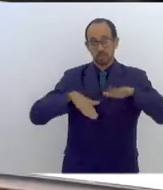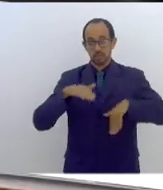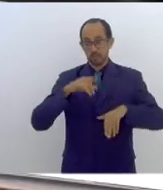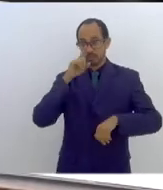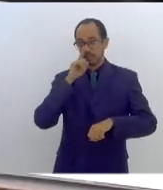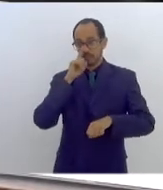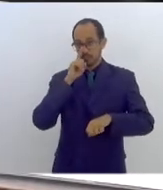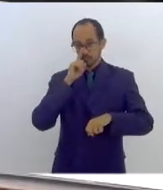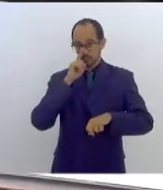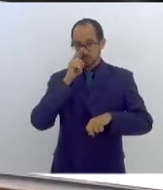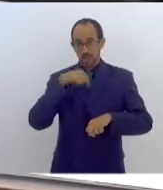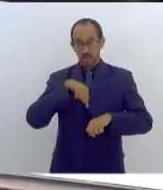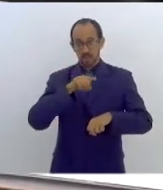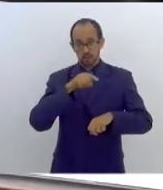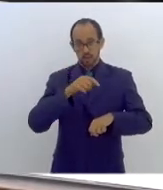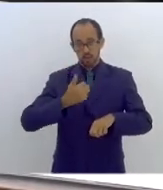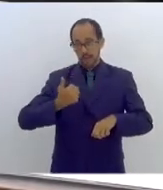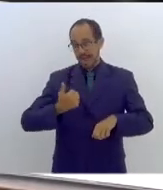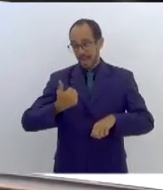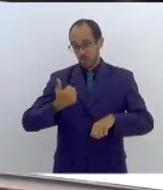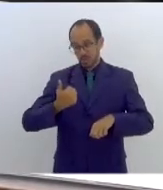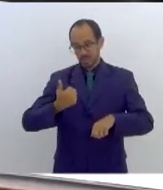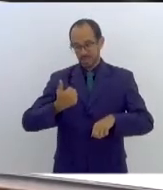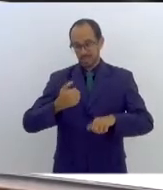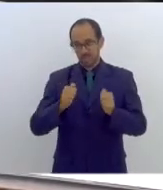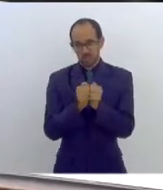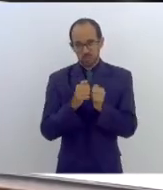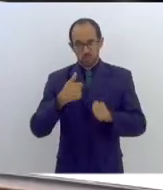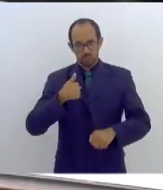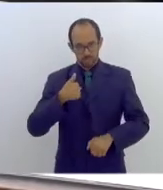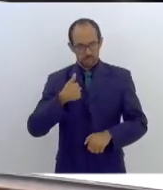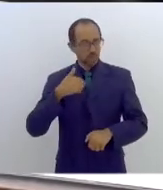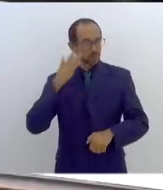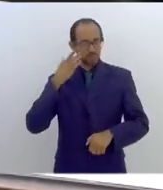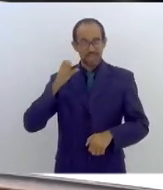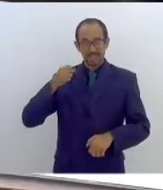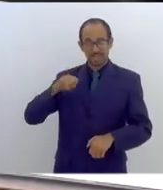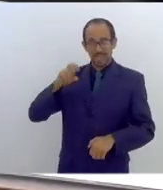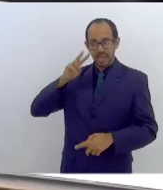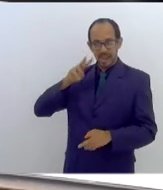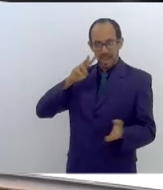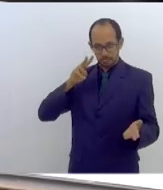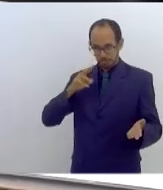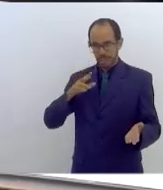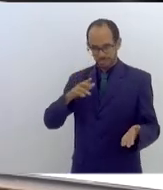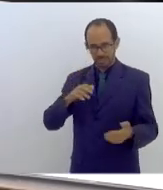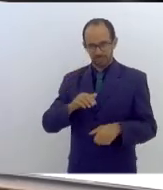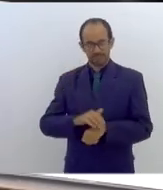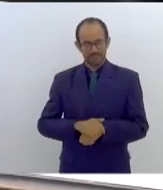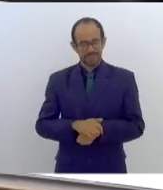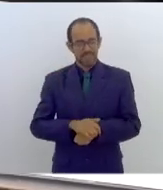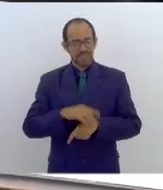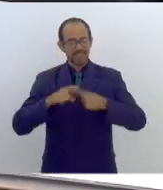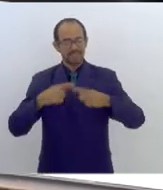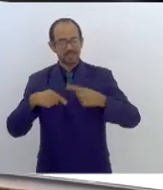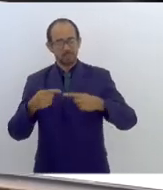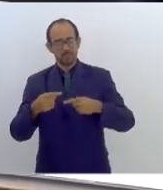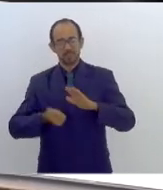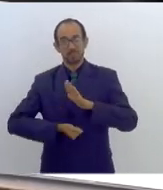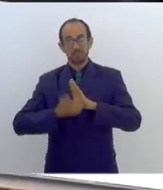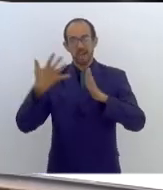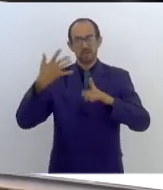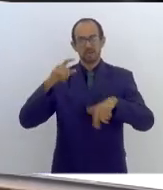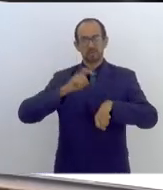ele foi pegar uma carona comigo não sei se ele se lembra disso e eu chegando depois do passar vários momentos